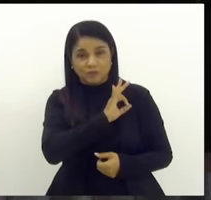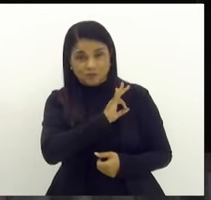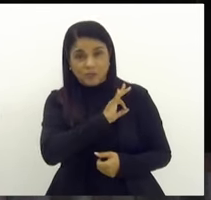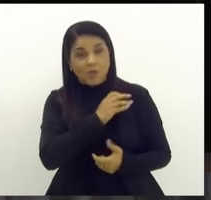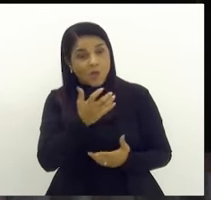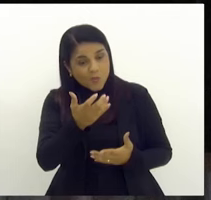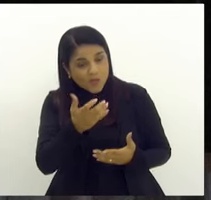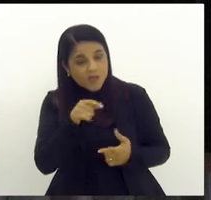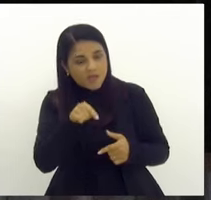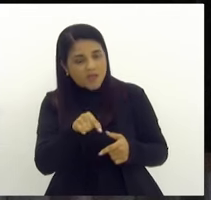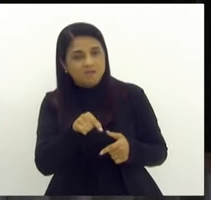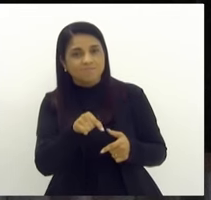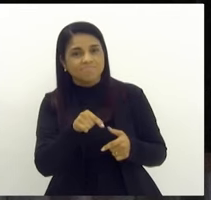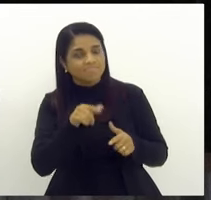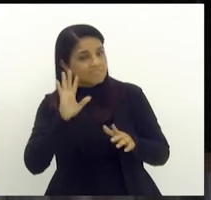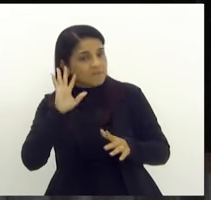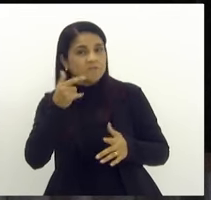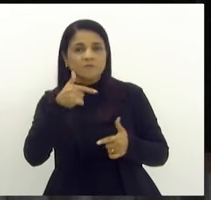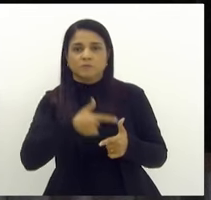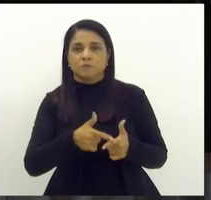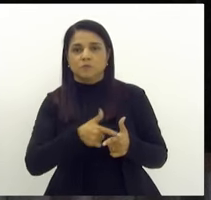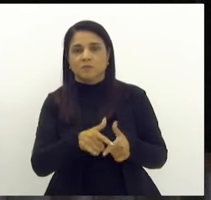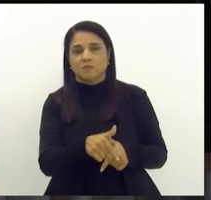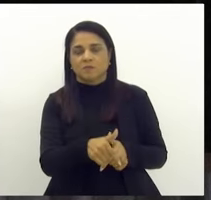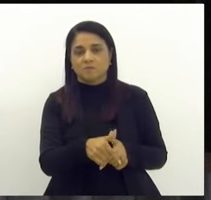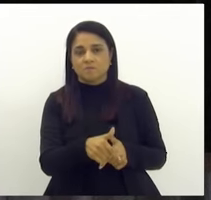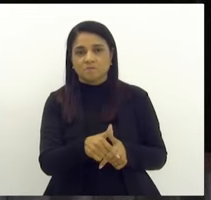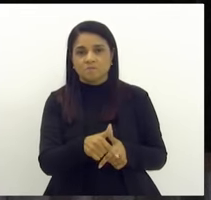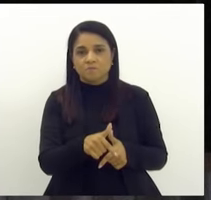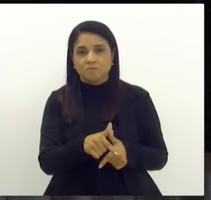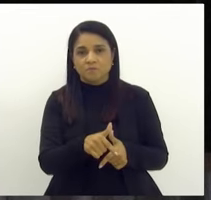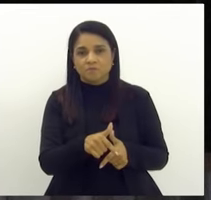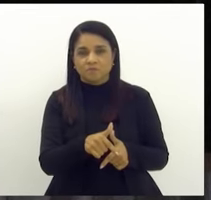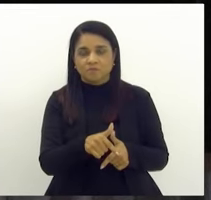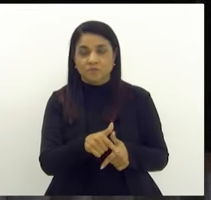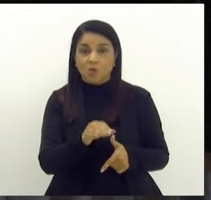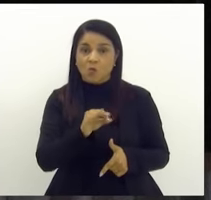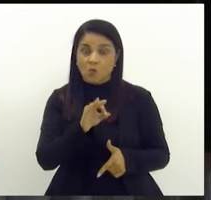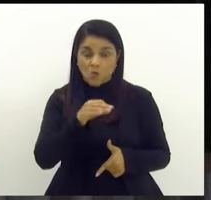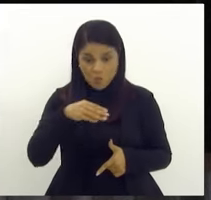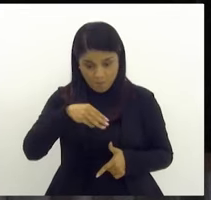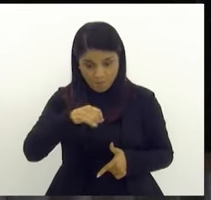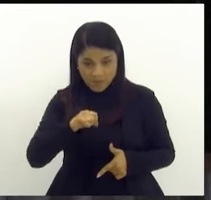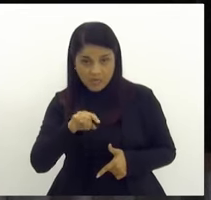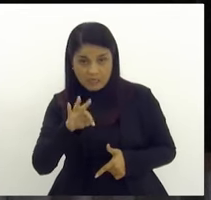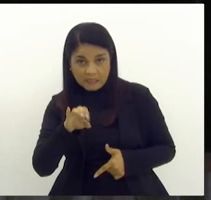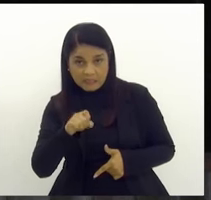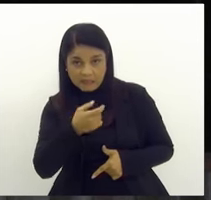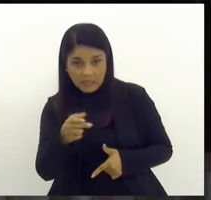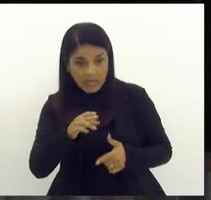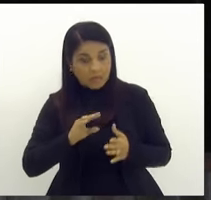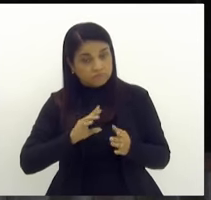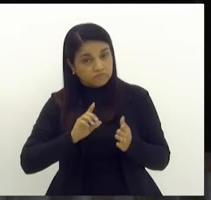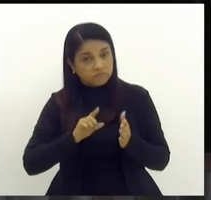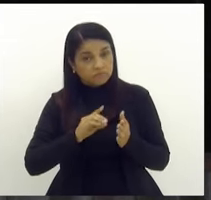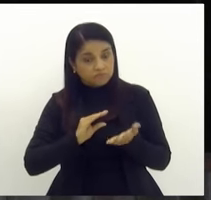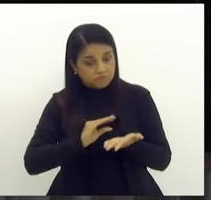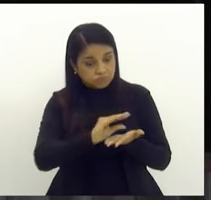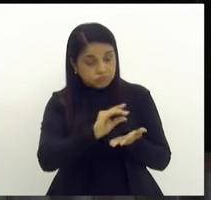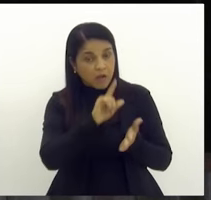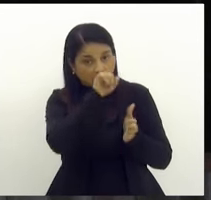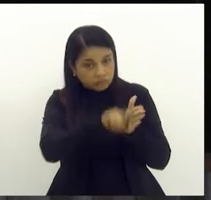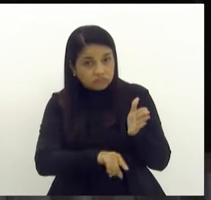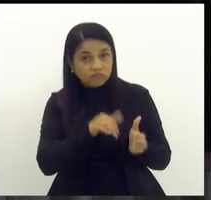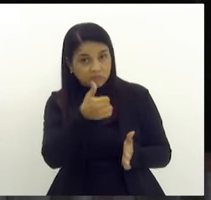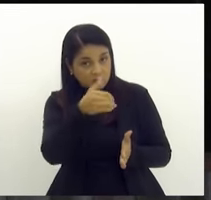eles botassem a mão no dedo dessa f Porque se o o militar ele contribui o est tem contribuir na mesma medida a